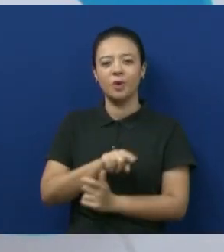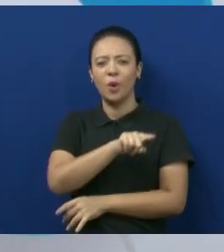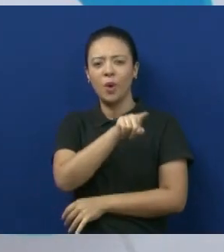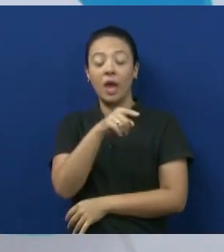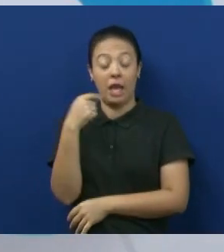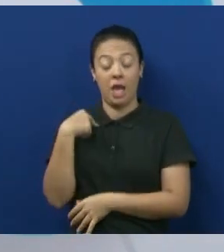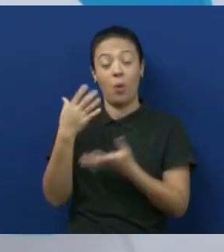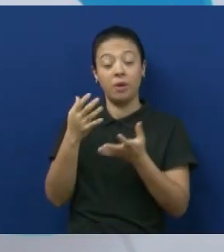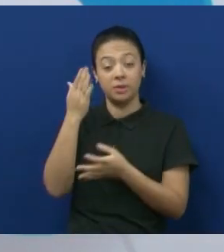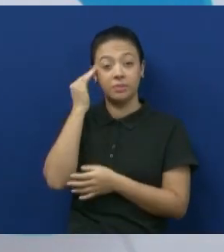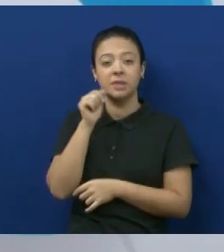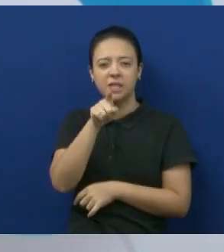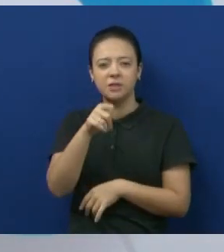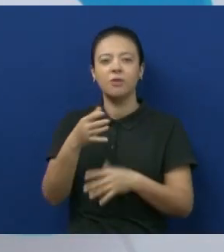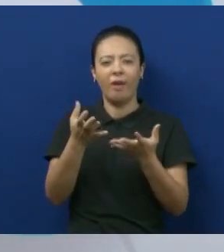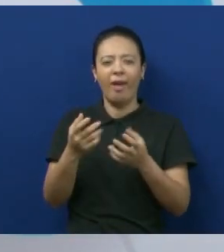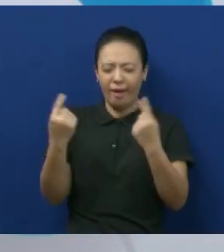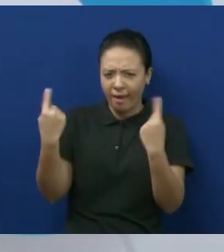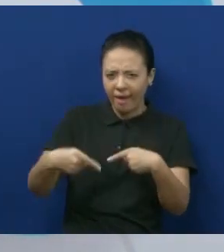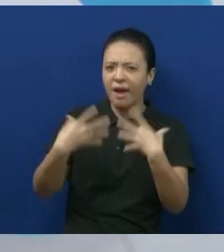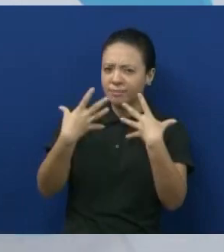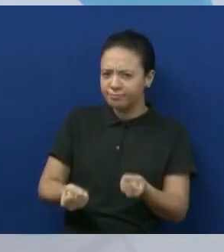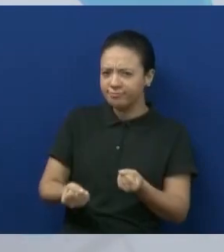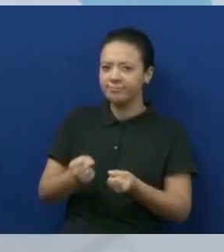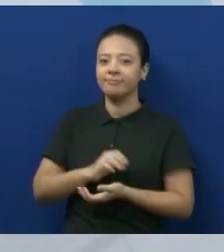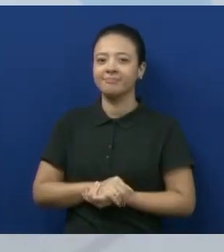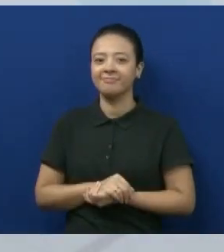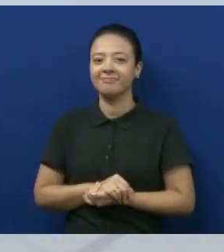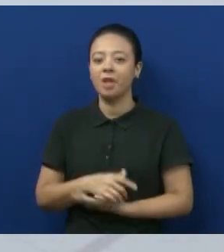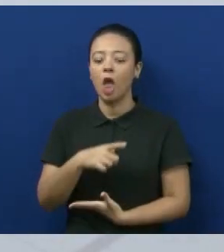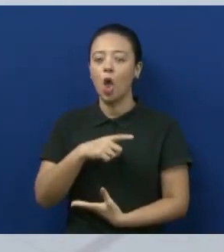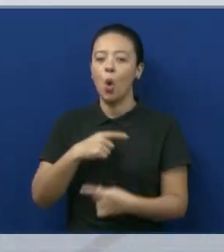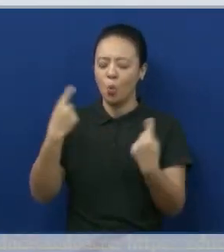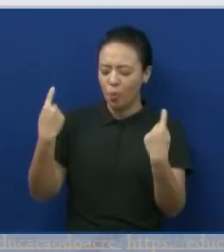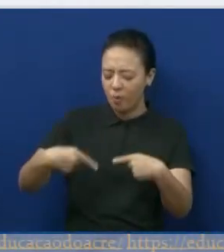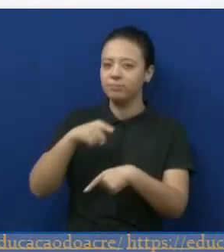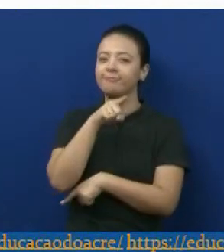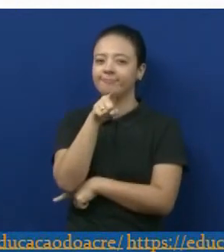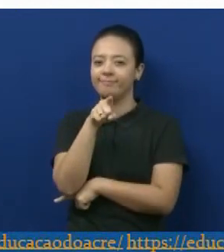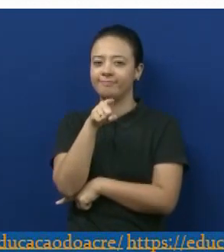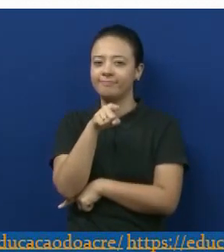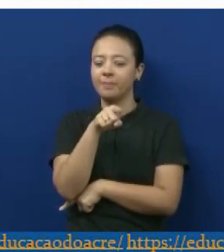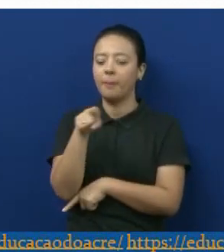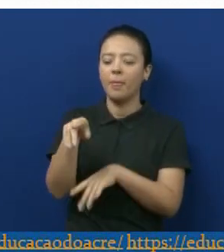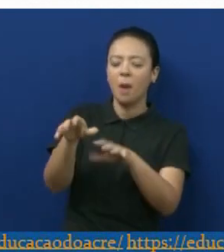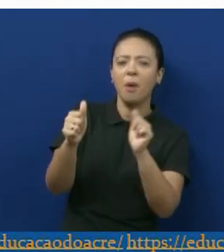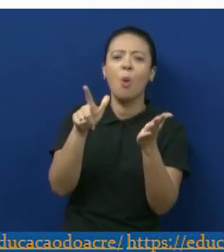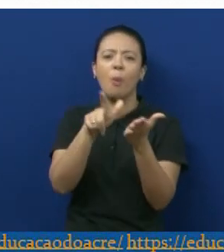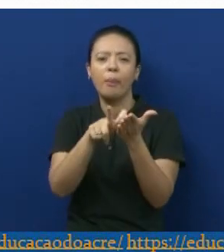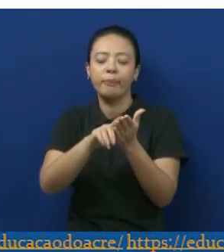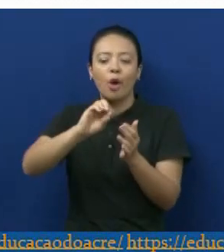banais. Para mim é tudo ou nunca mais. Exagerado,